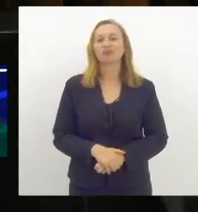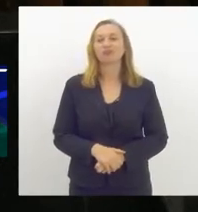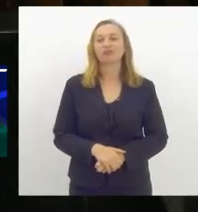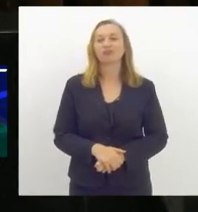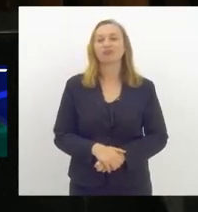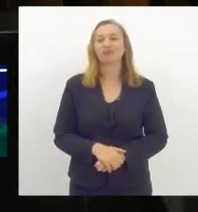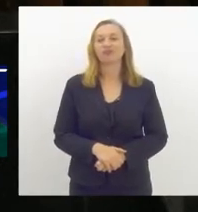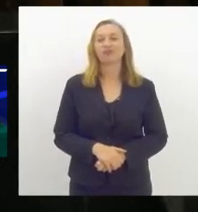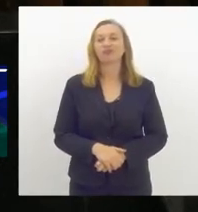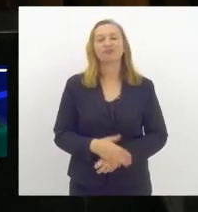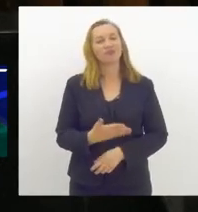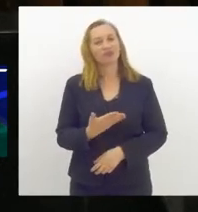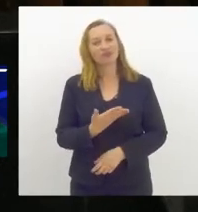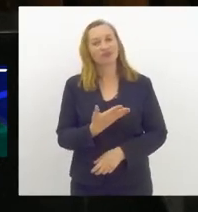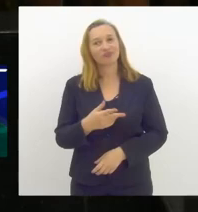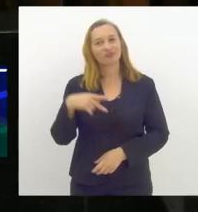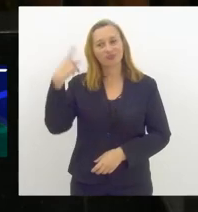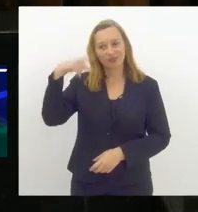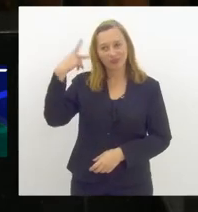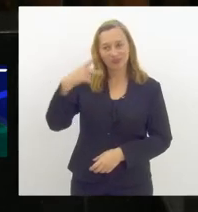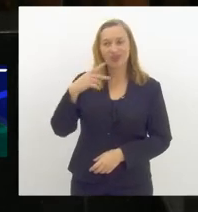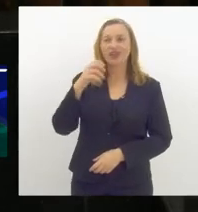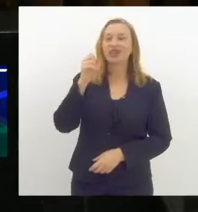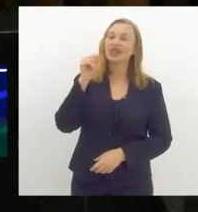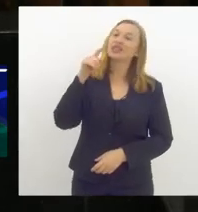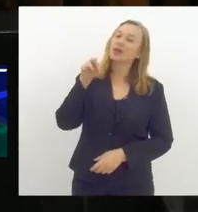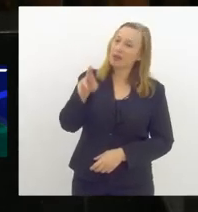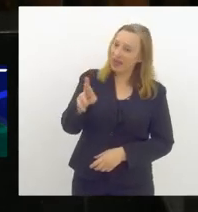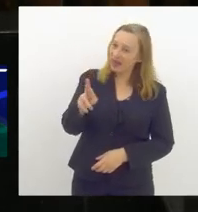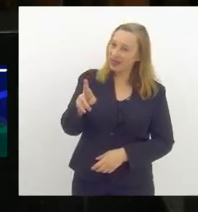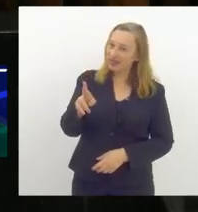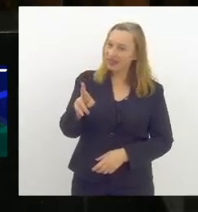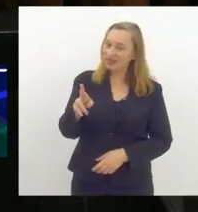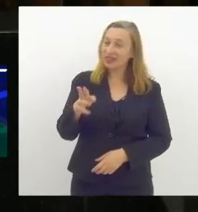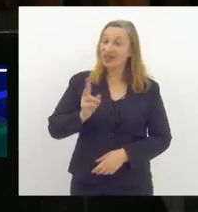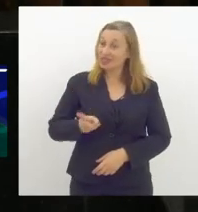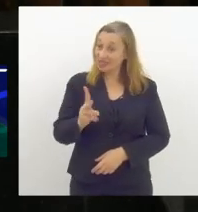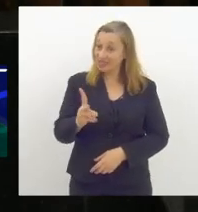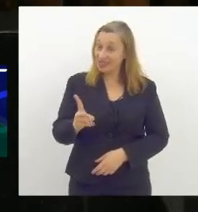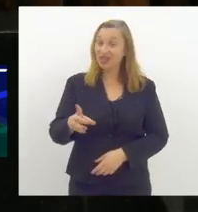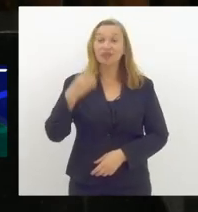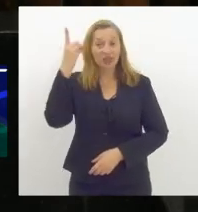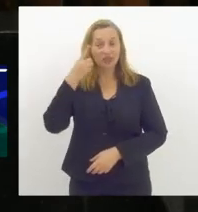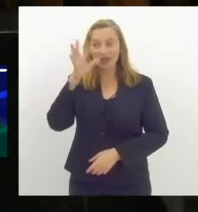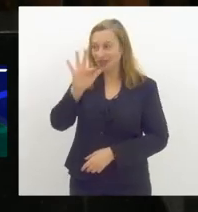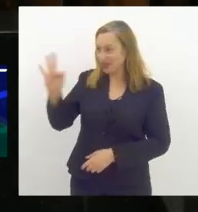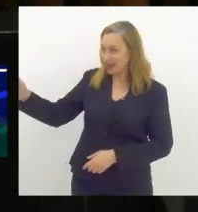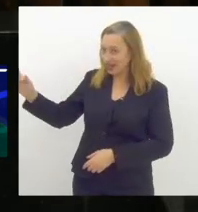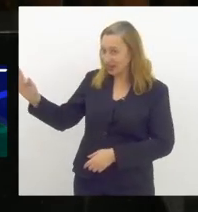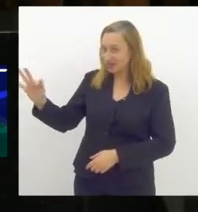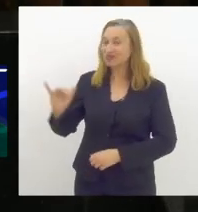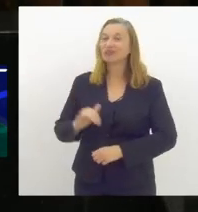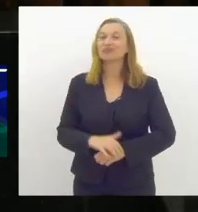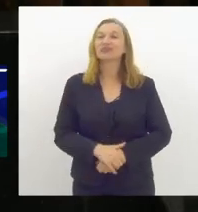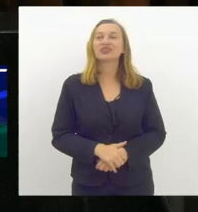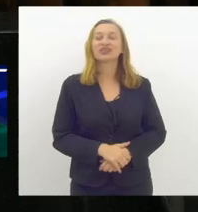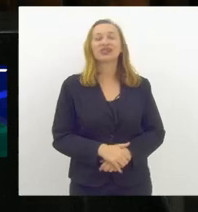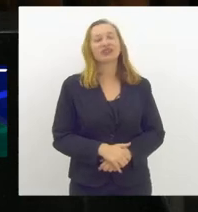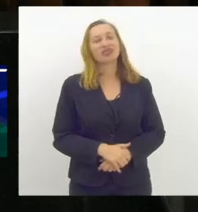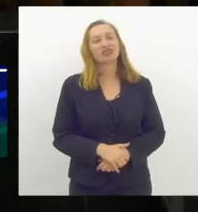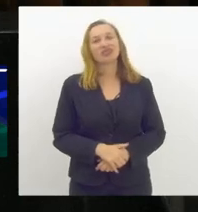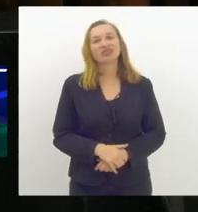Olá meus queridos vereadores lindbergh Farias sempre deputado federal lindbergh Farias